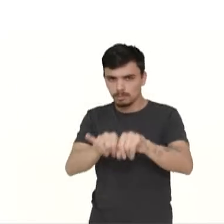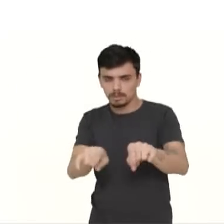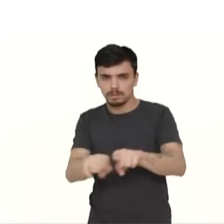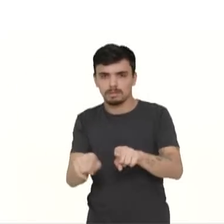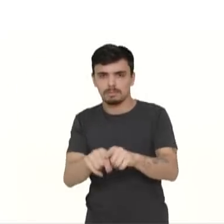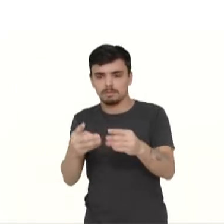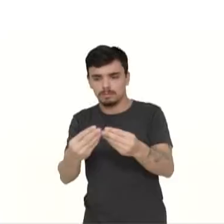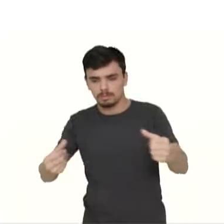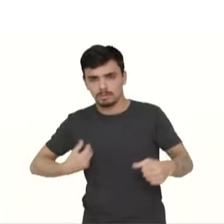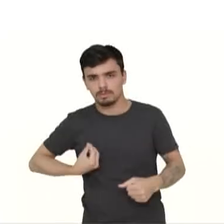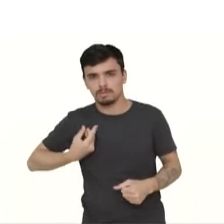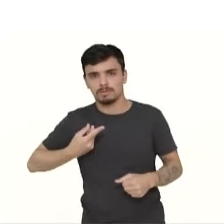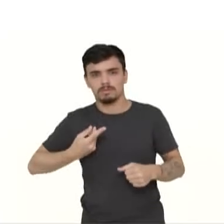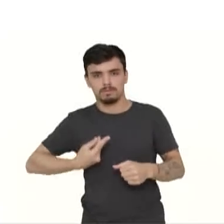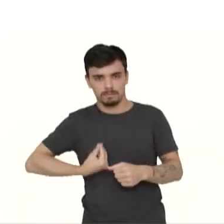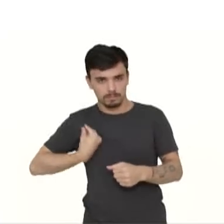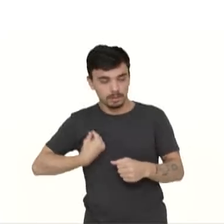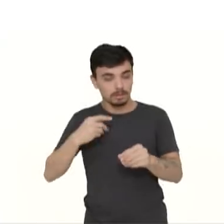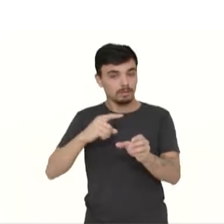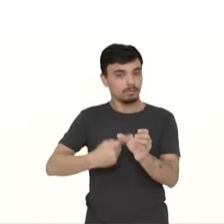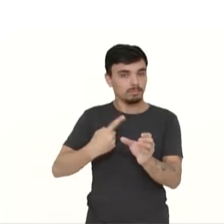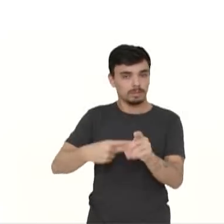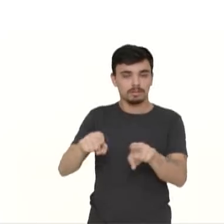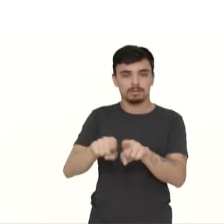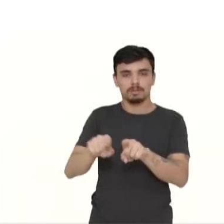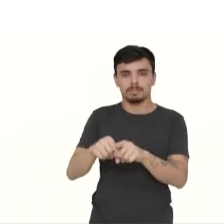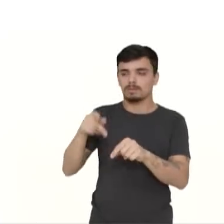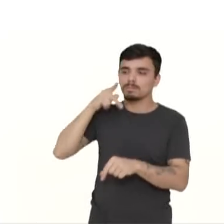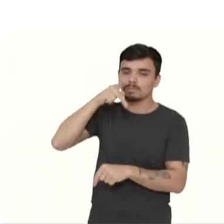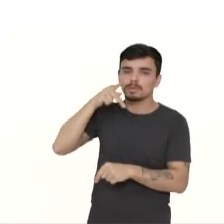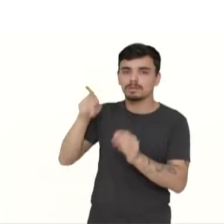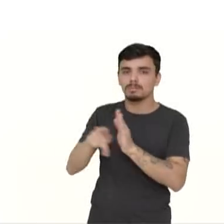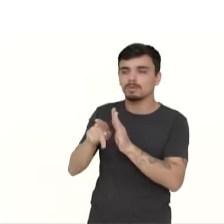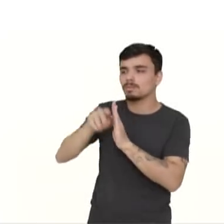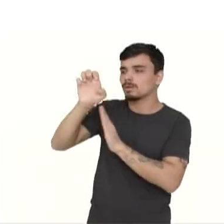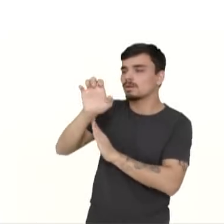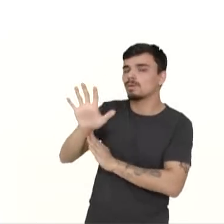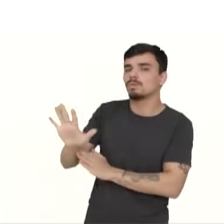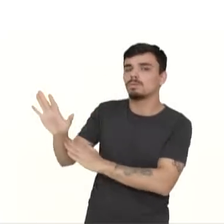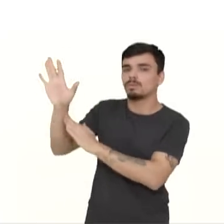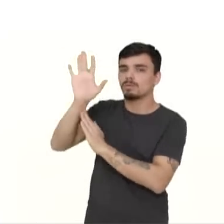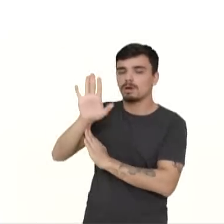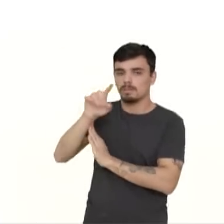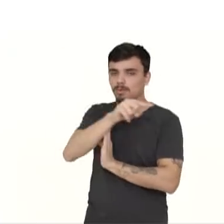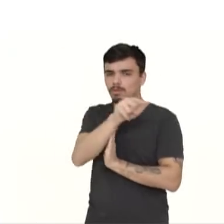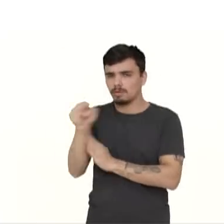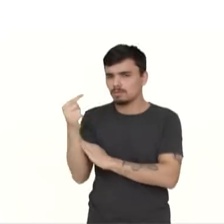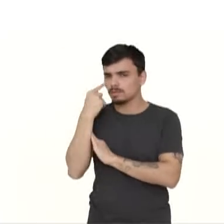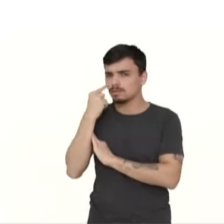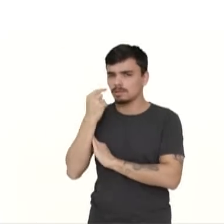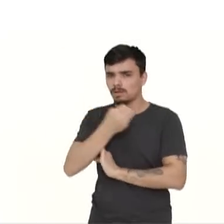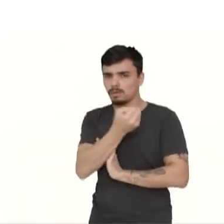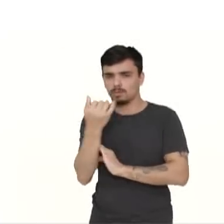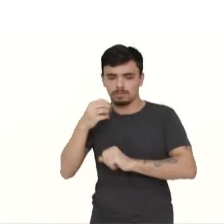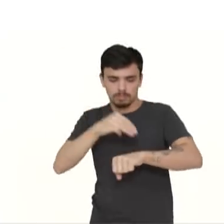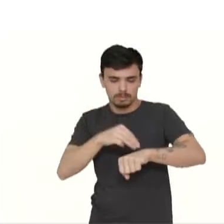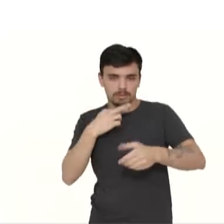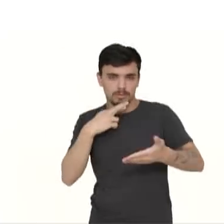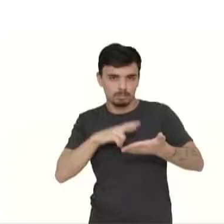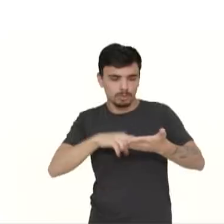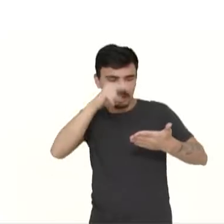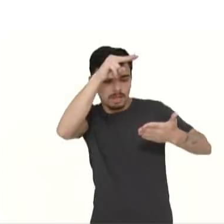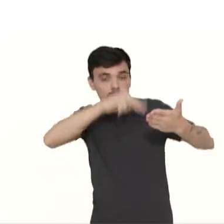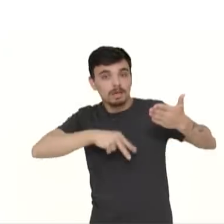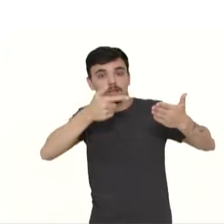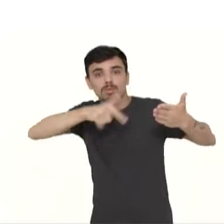a descentralização política no Ocidente da Europa. Vocês vão ter alguns minutos para responder essa atividade, leiam